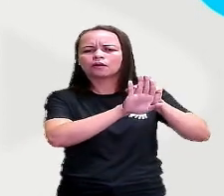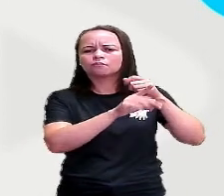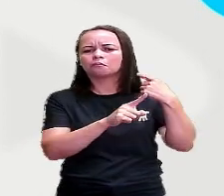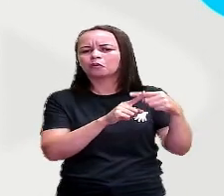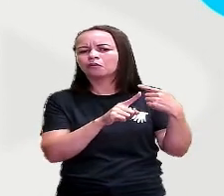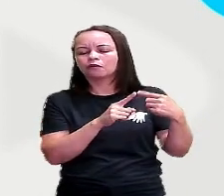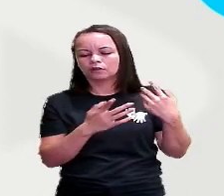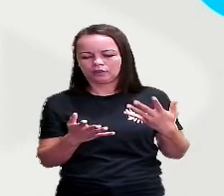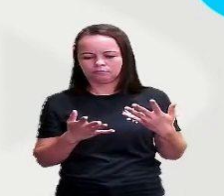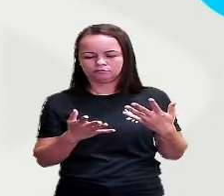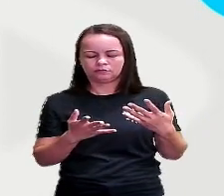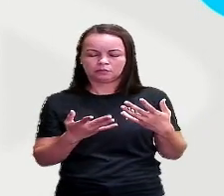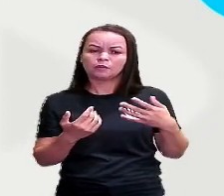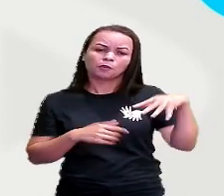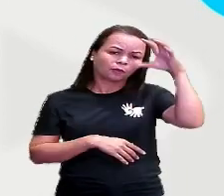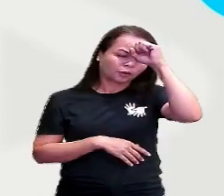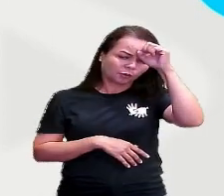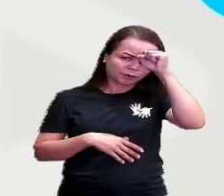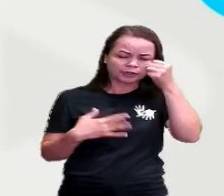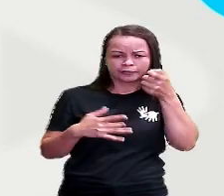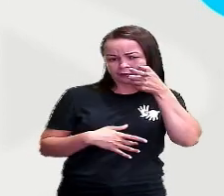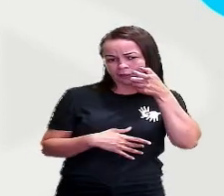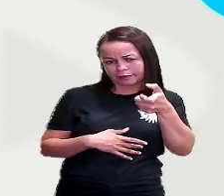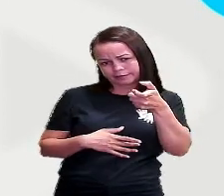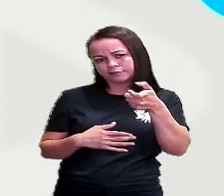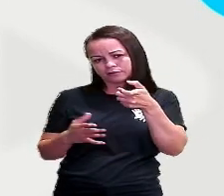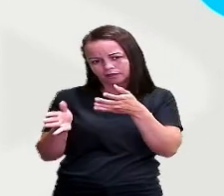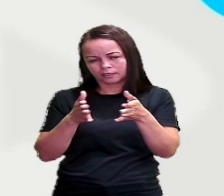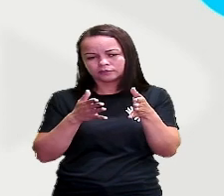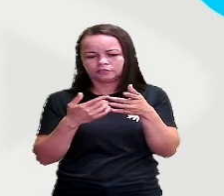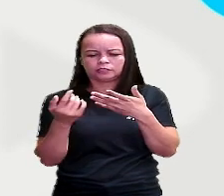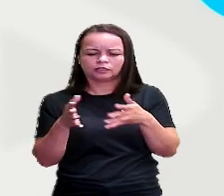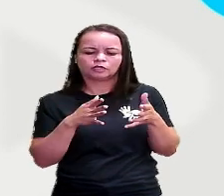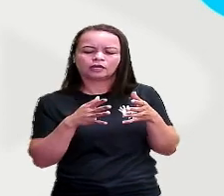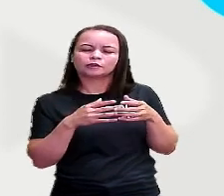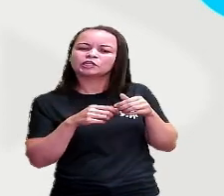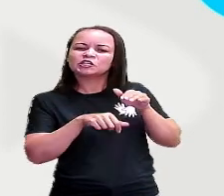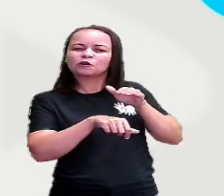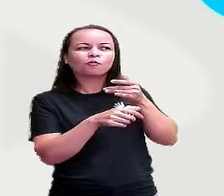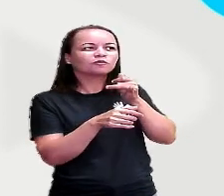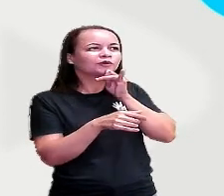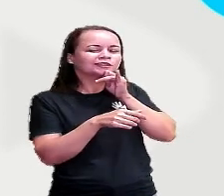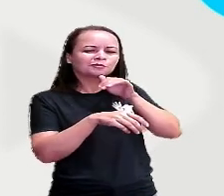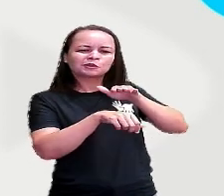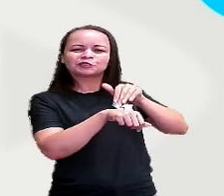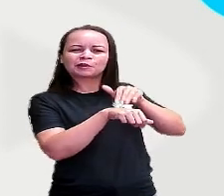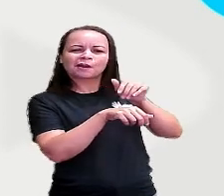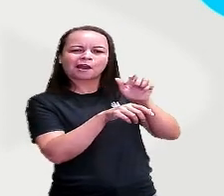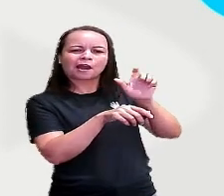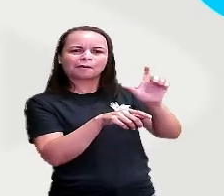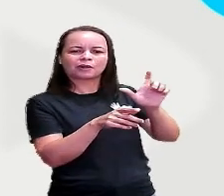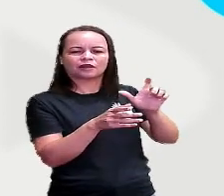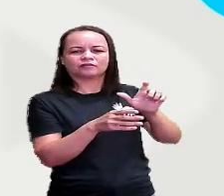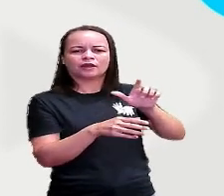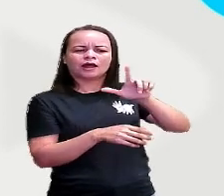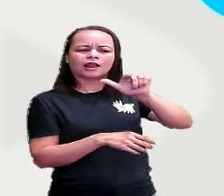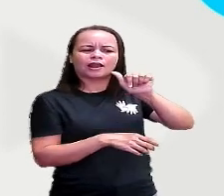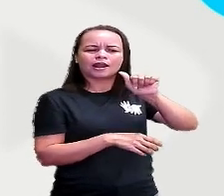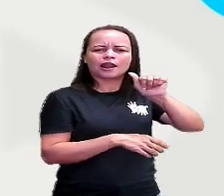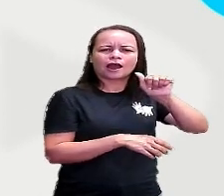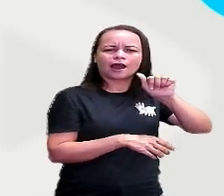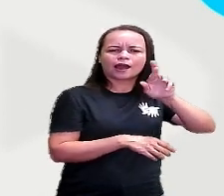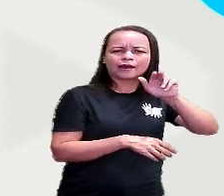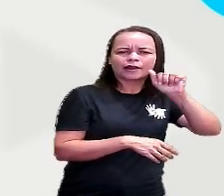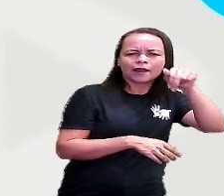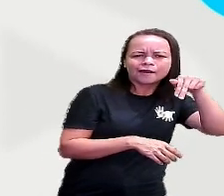passar para vocês, a gente chamar a palavra e dá certo. Então, a gente pode chamar laranja. Eu